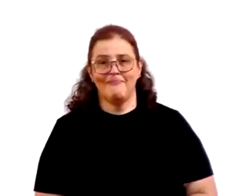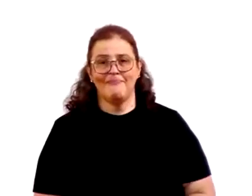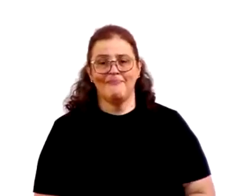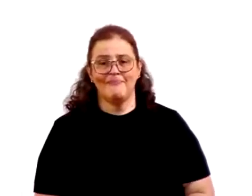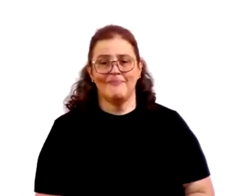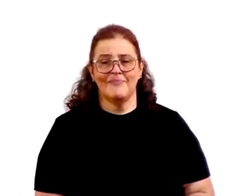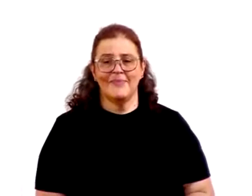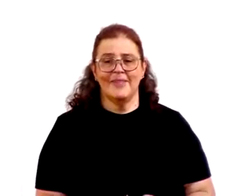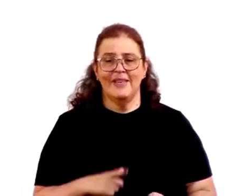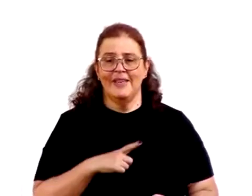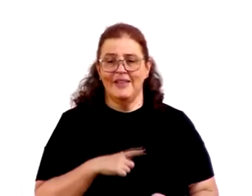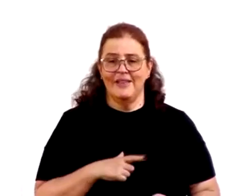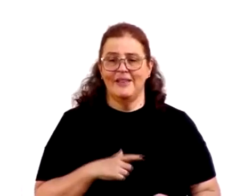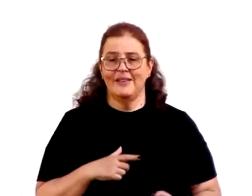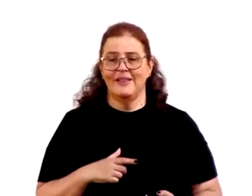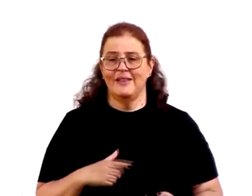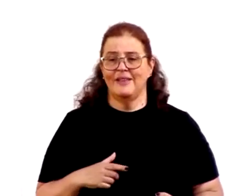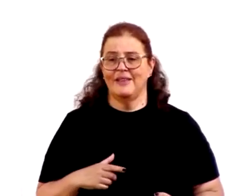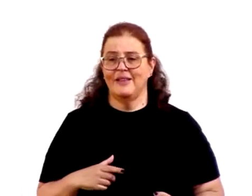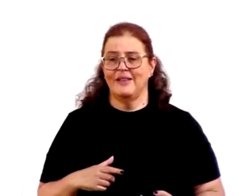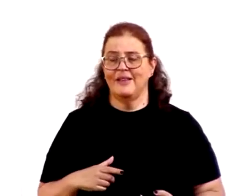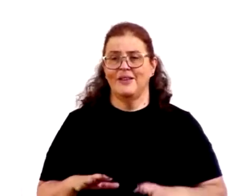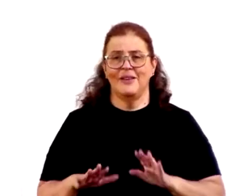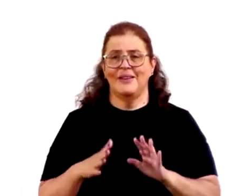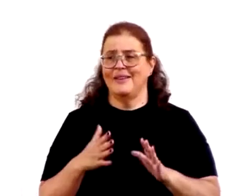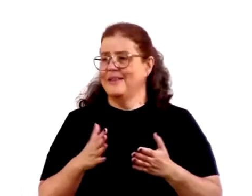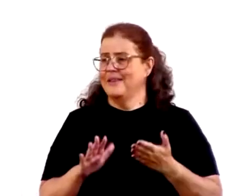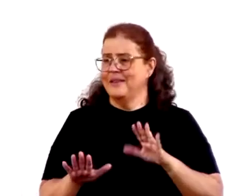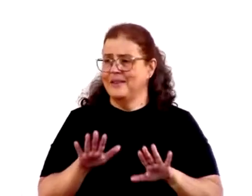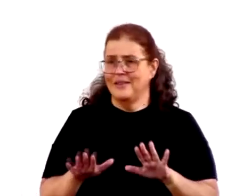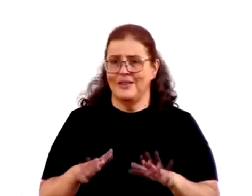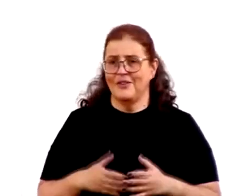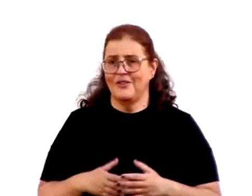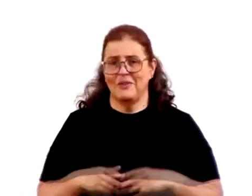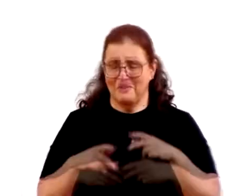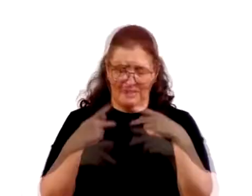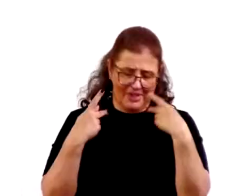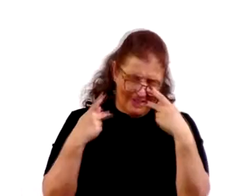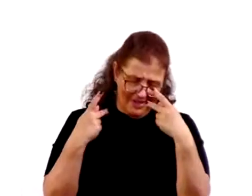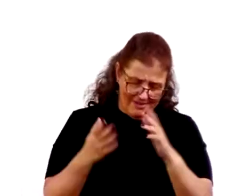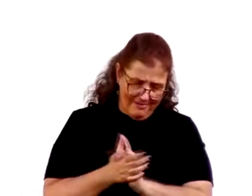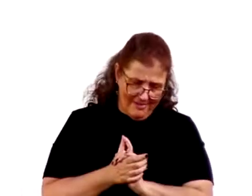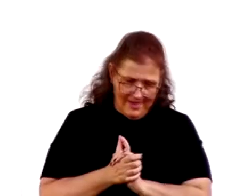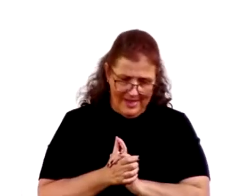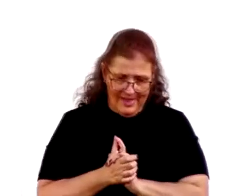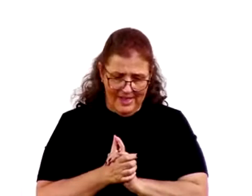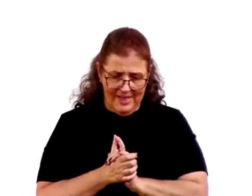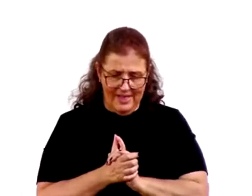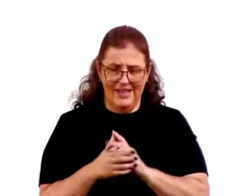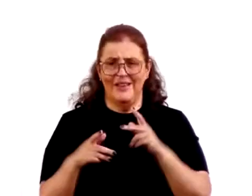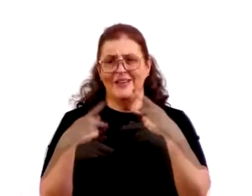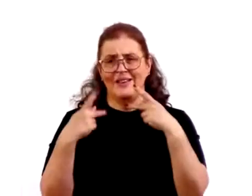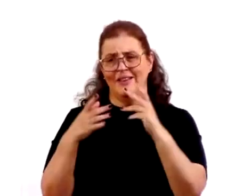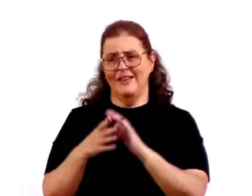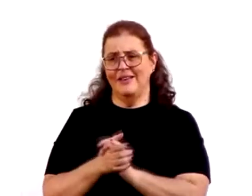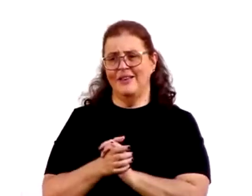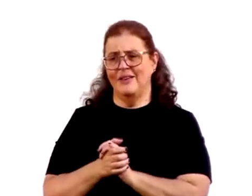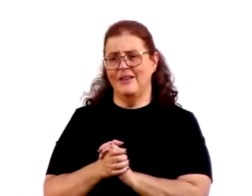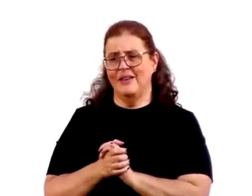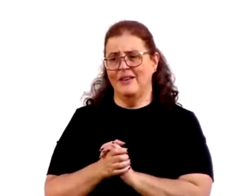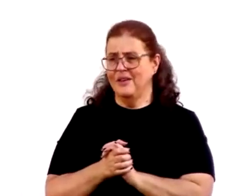esteja avançando muito. Espera aí, talvez eu esteja decidindo demais. Espera aí, talvez eu esteja